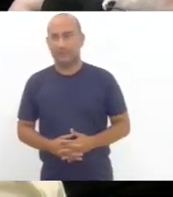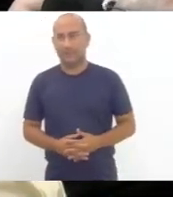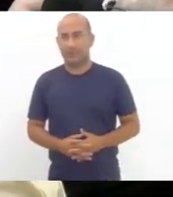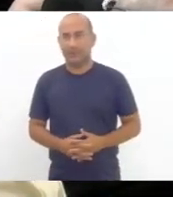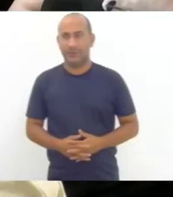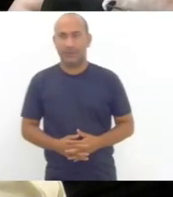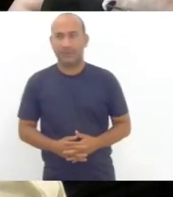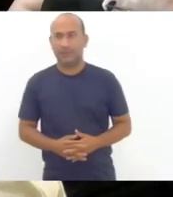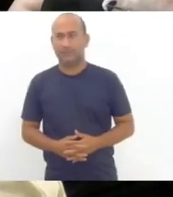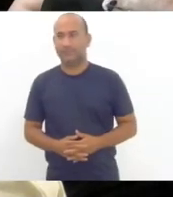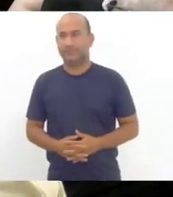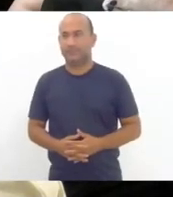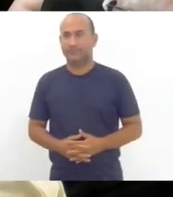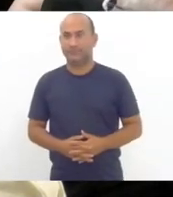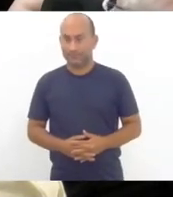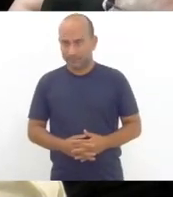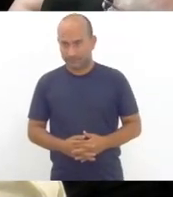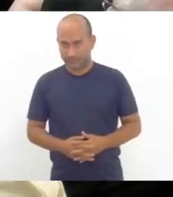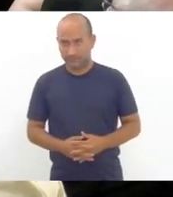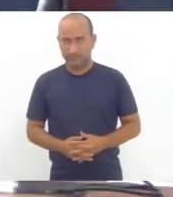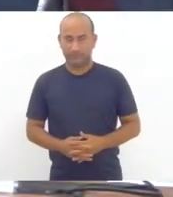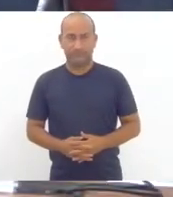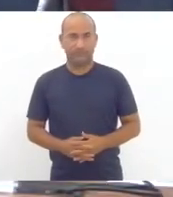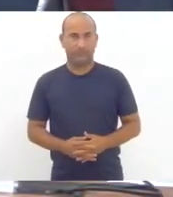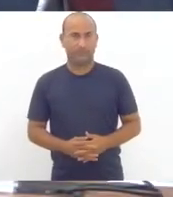Já ficamos feliz